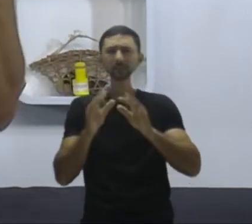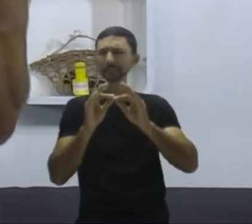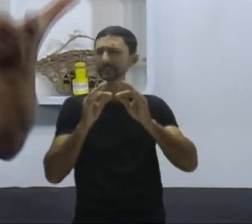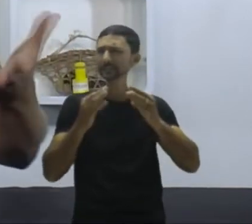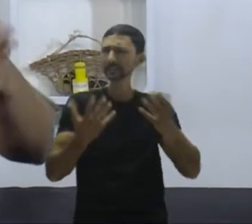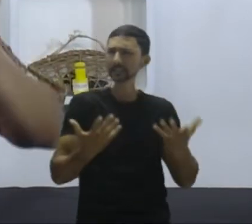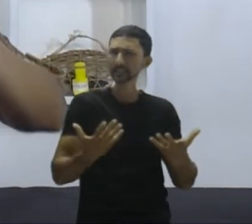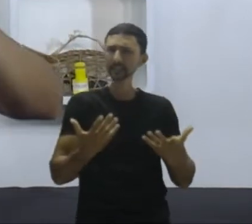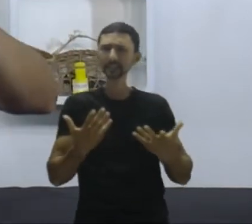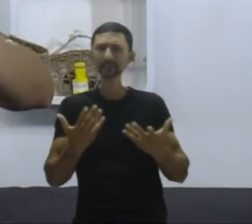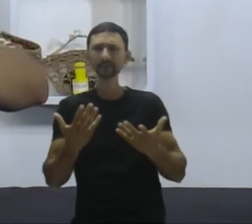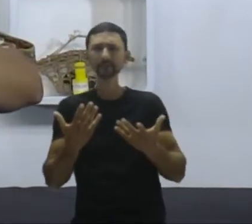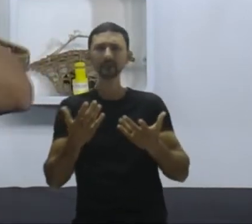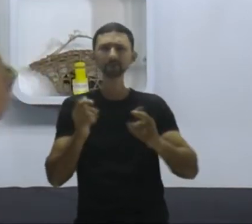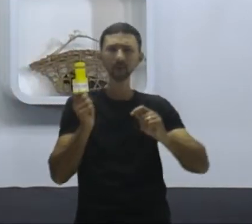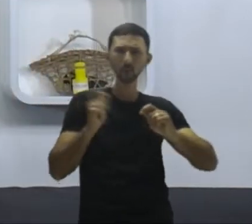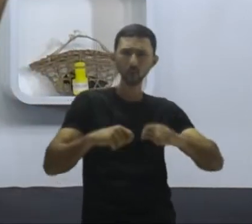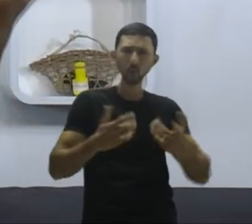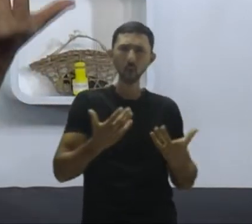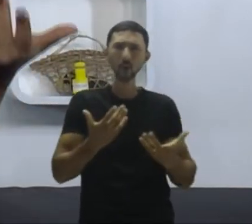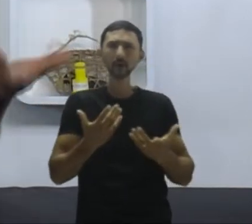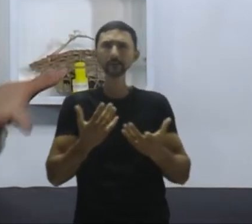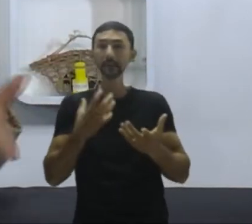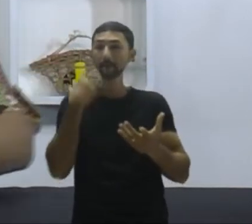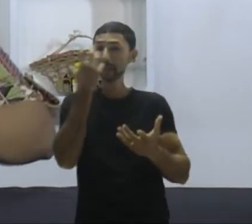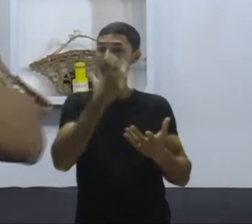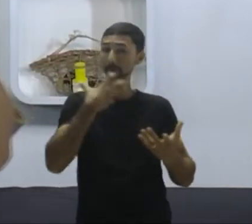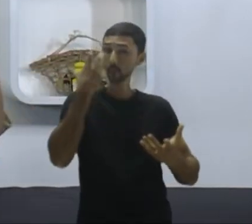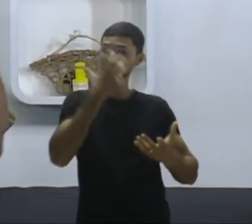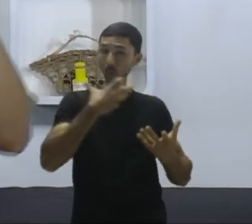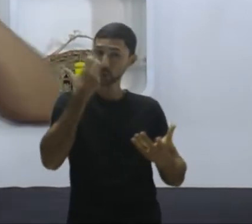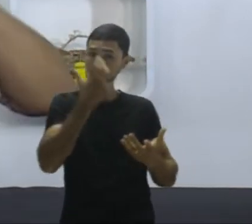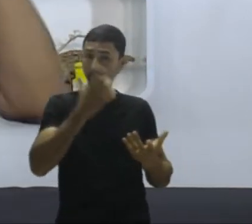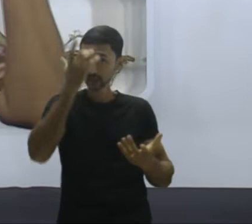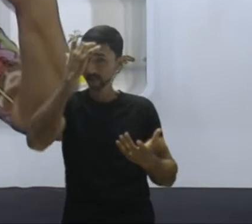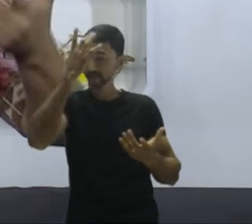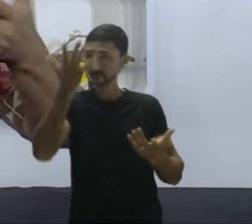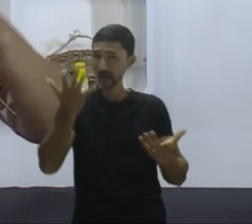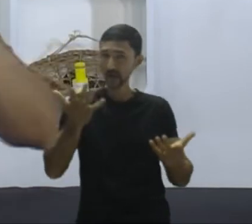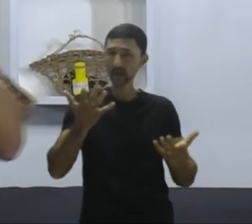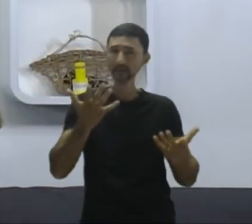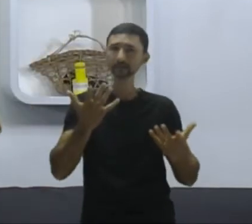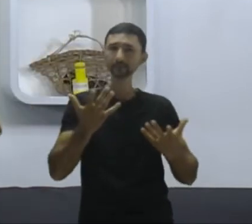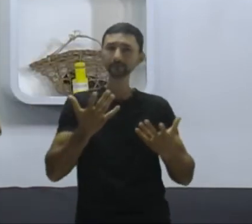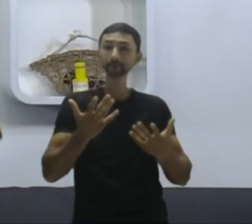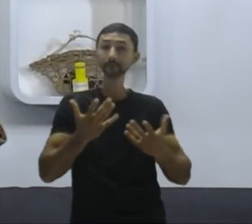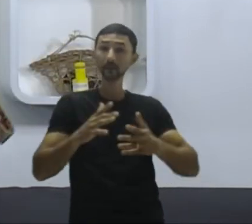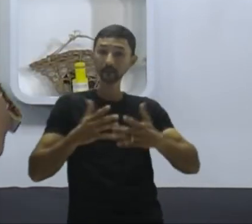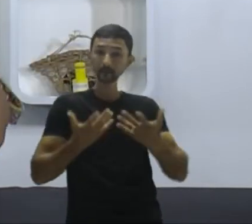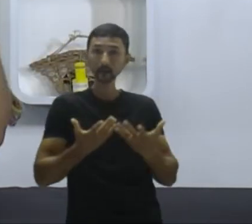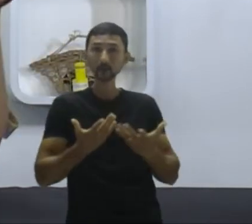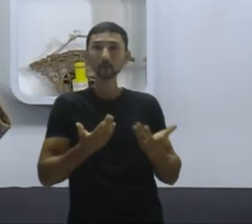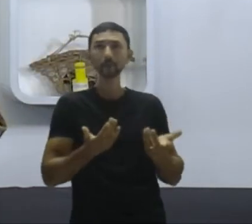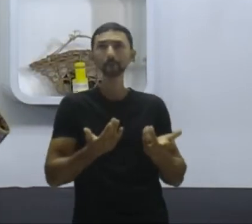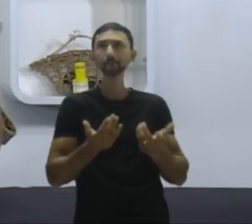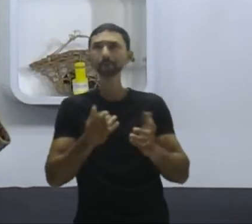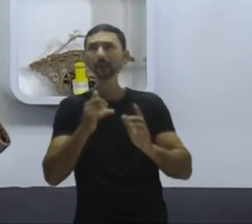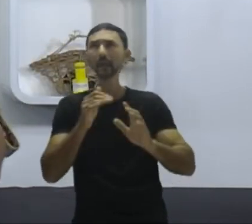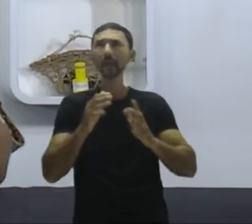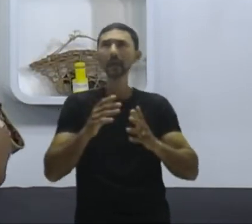é possível pela musicalidade dos versos, pelas rimas, então